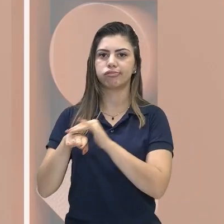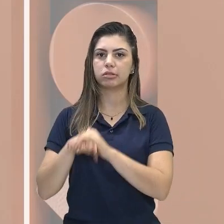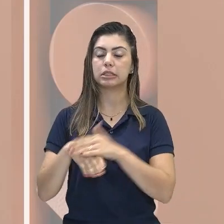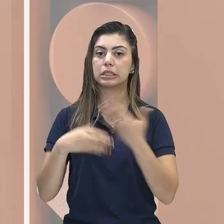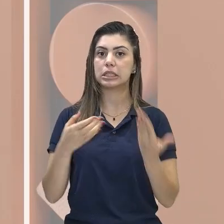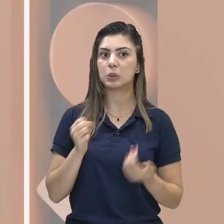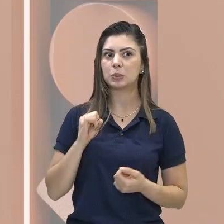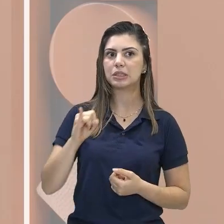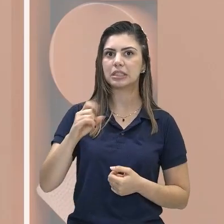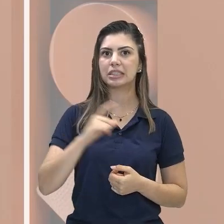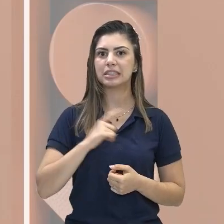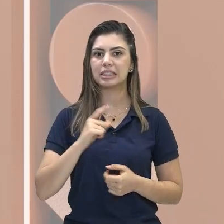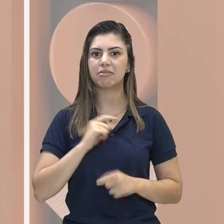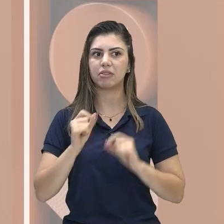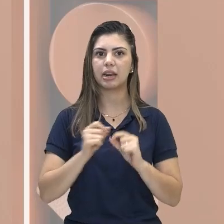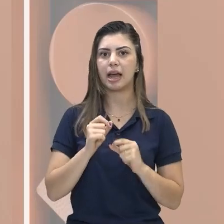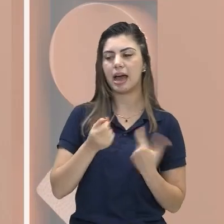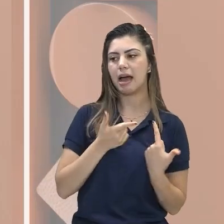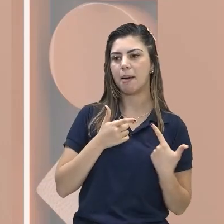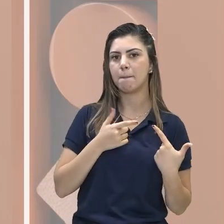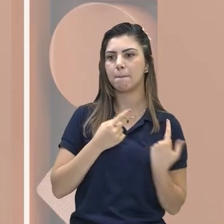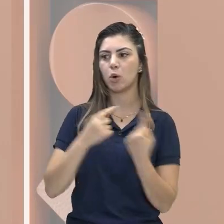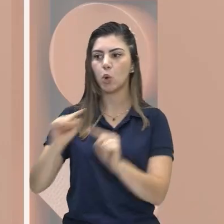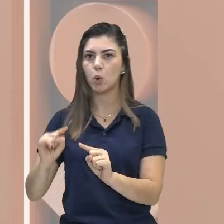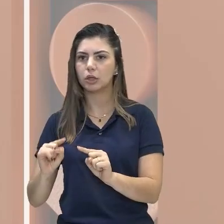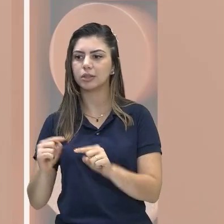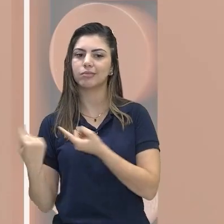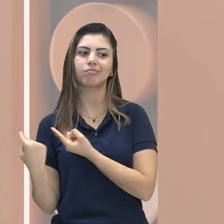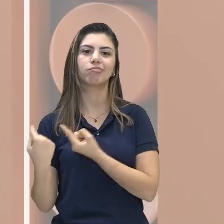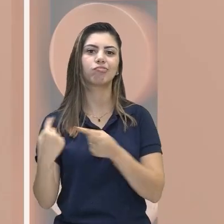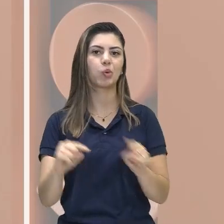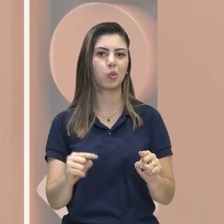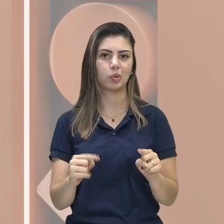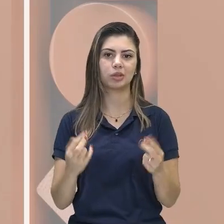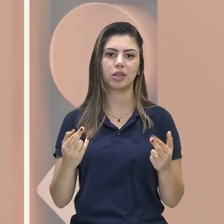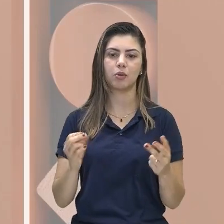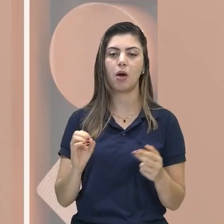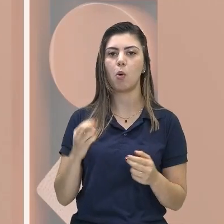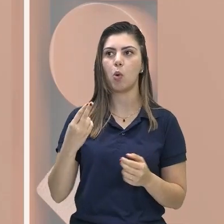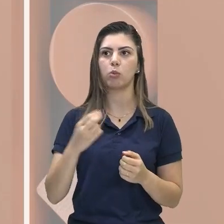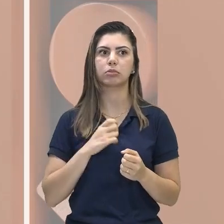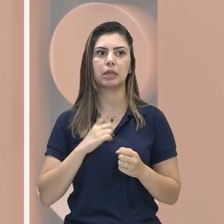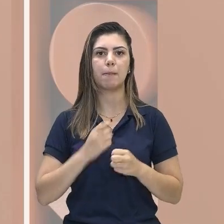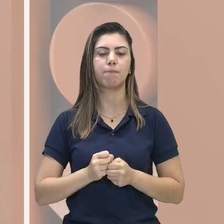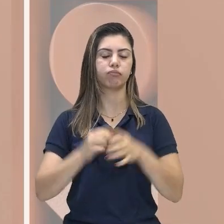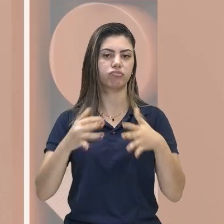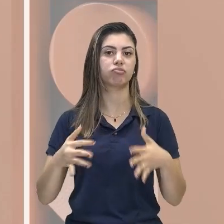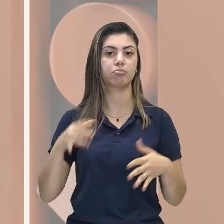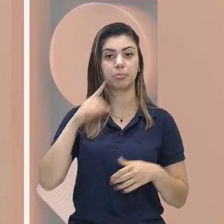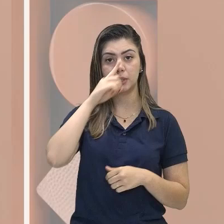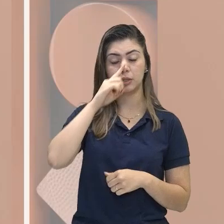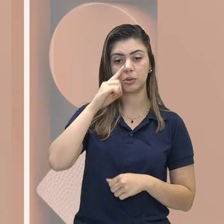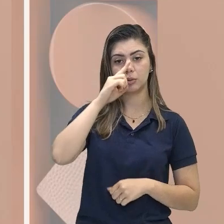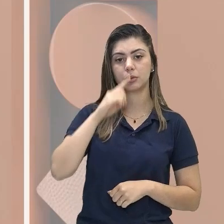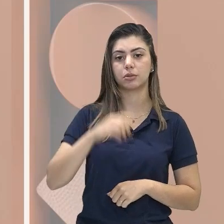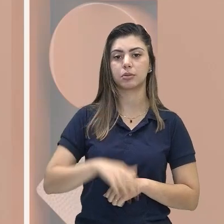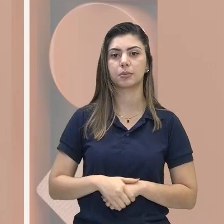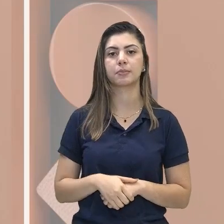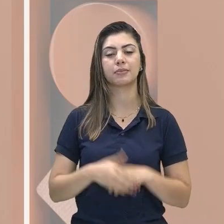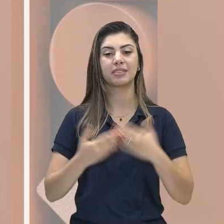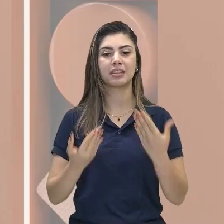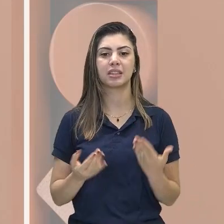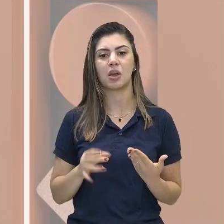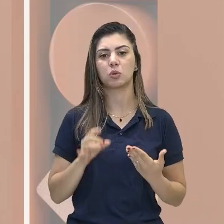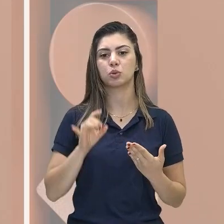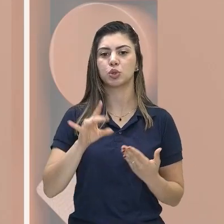um ataque, o outro revidaria na mesma moeda ou com maior intensidade. E isso não resultaria